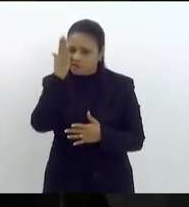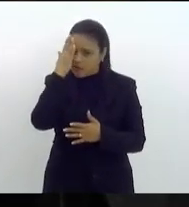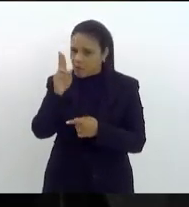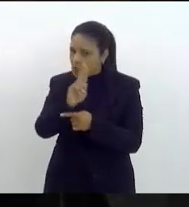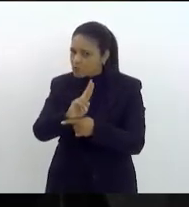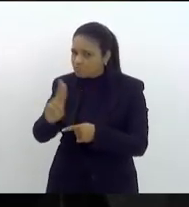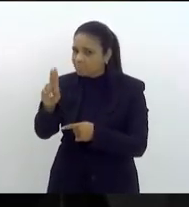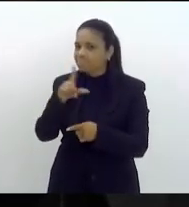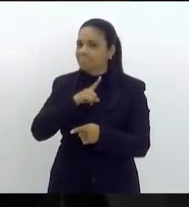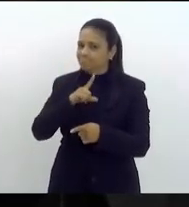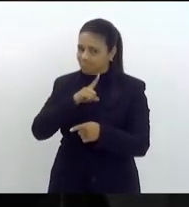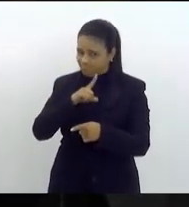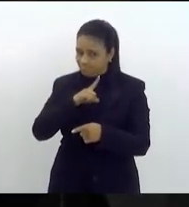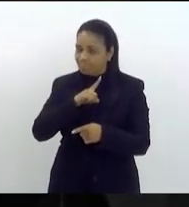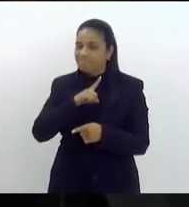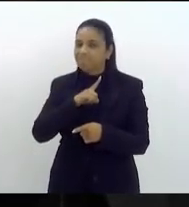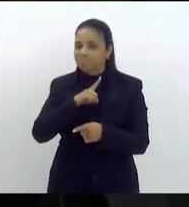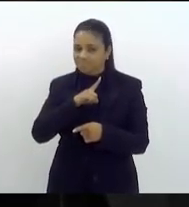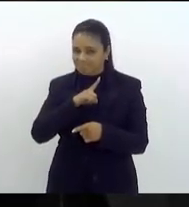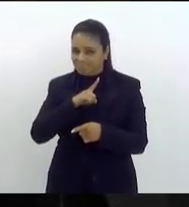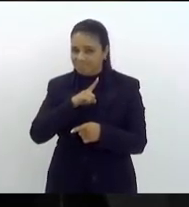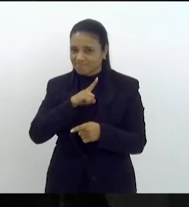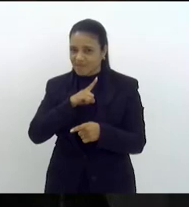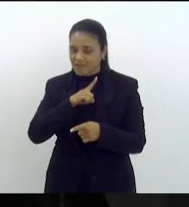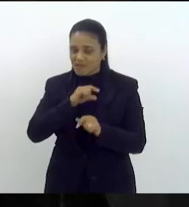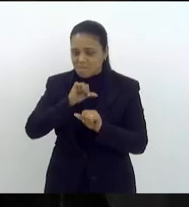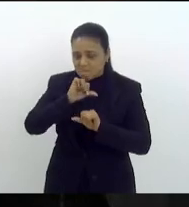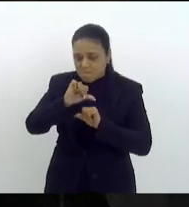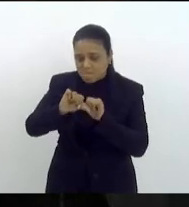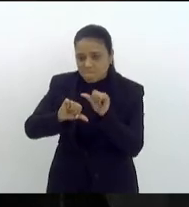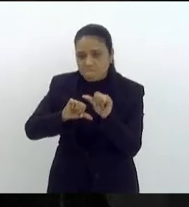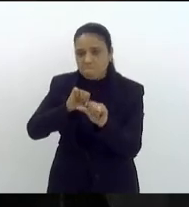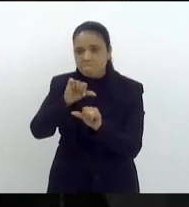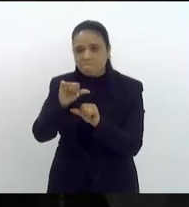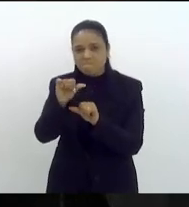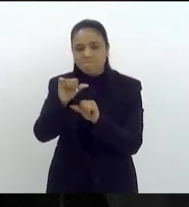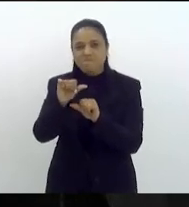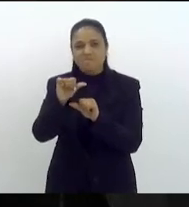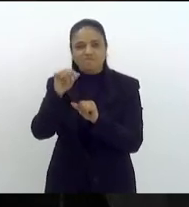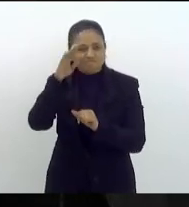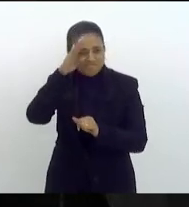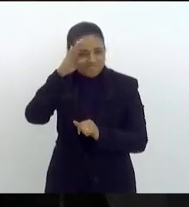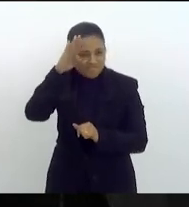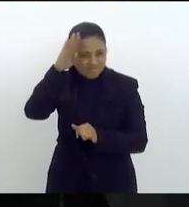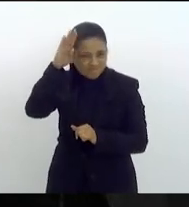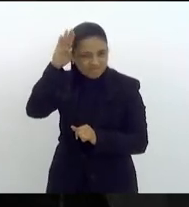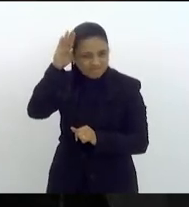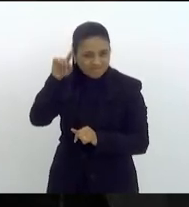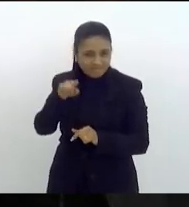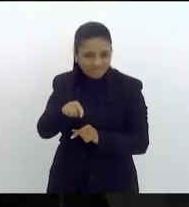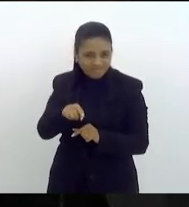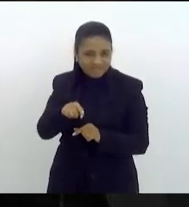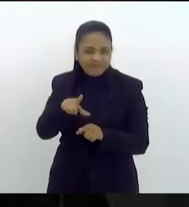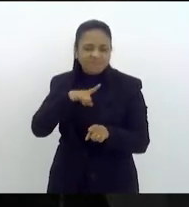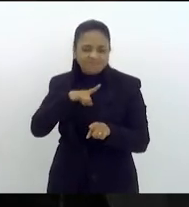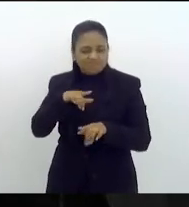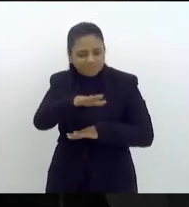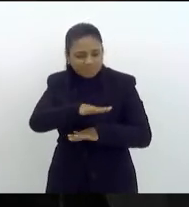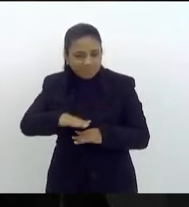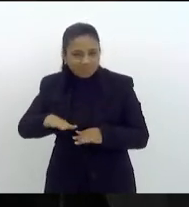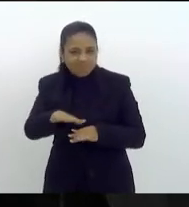eles dão uma roupagem acadêmica porque eles são oriundos desse ambiente de lobotomização